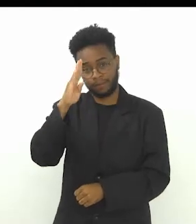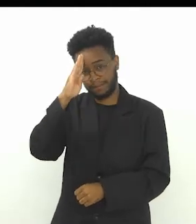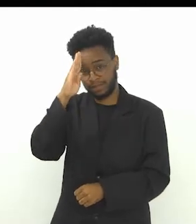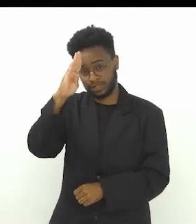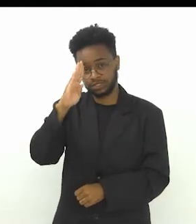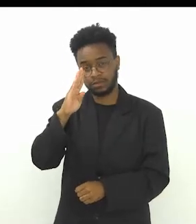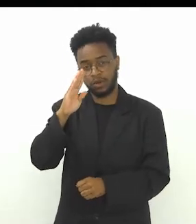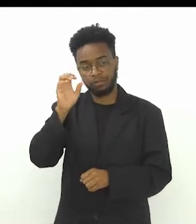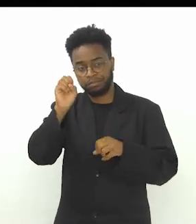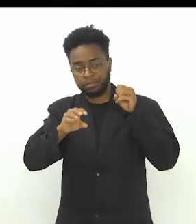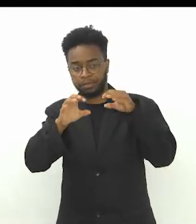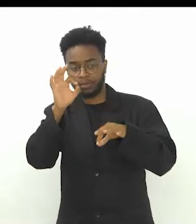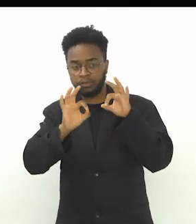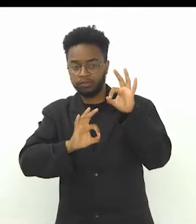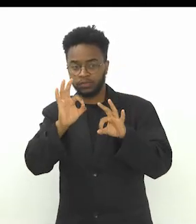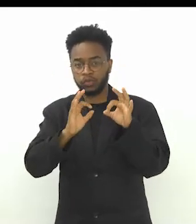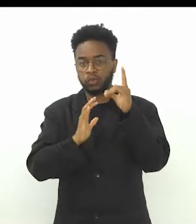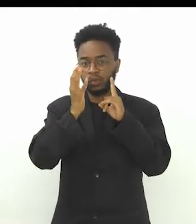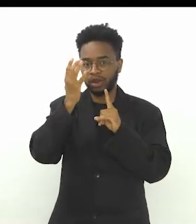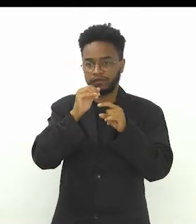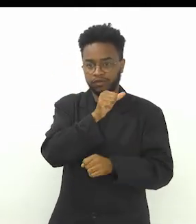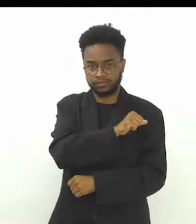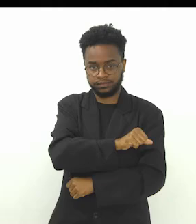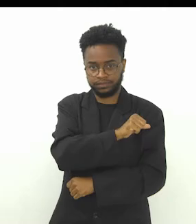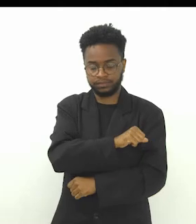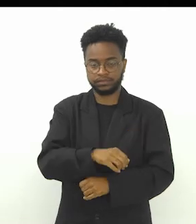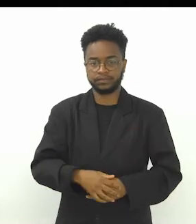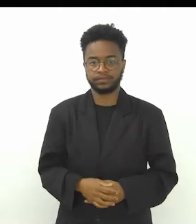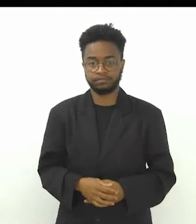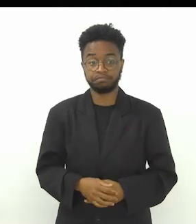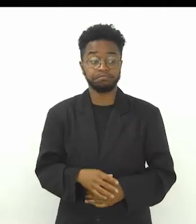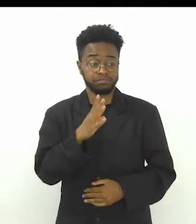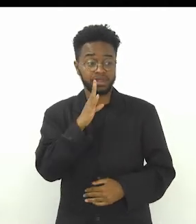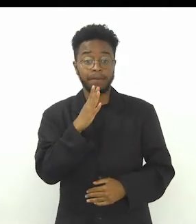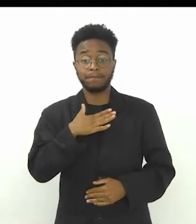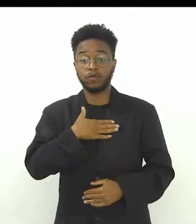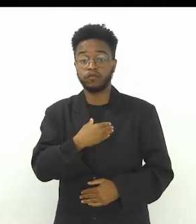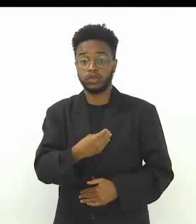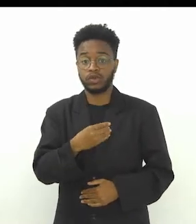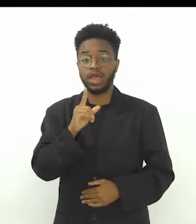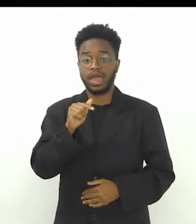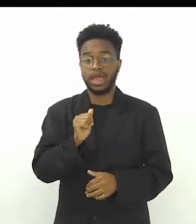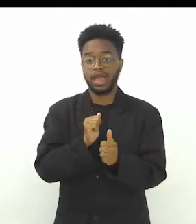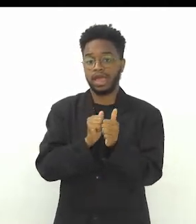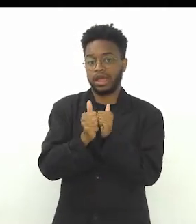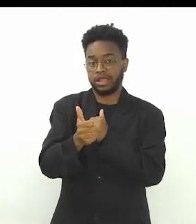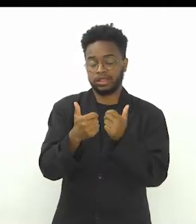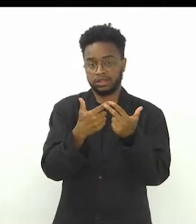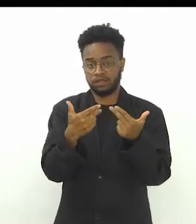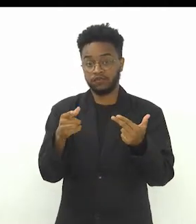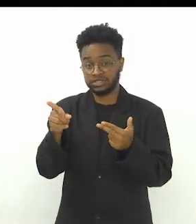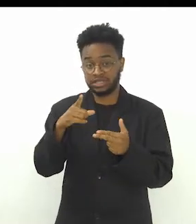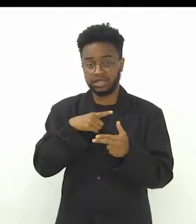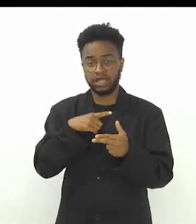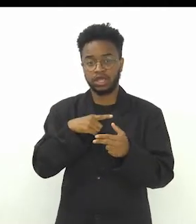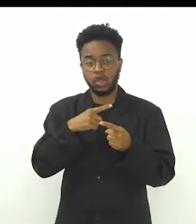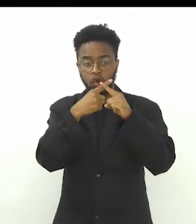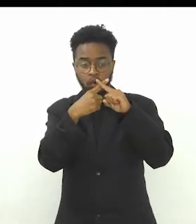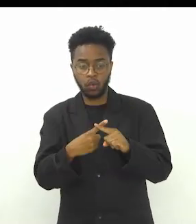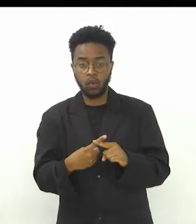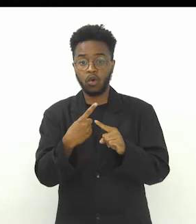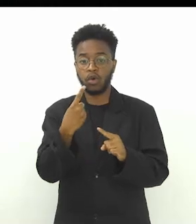maior iluminador do Carnaval Carioca. Bacana isso, né? E ele é atleta. E eu falei, você tem um jogo a cada